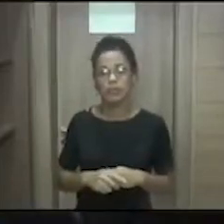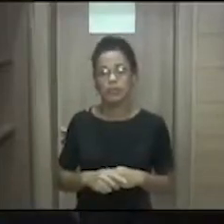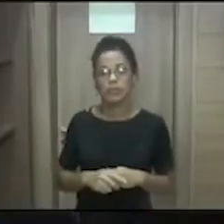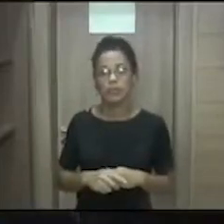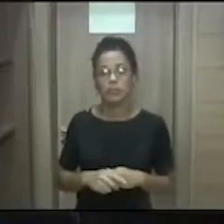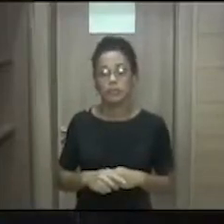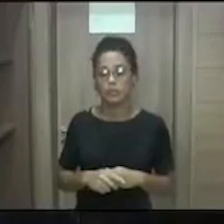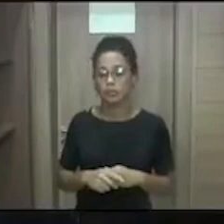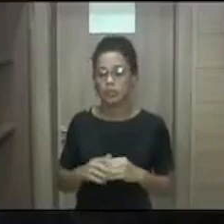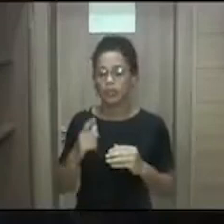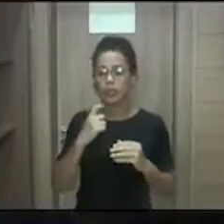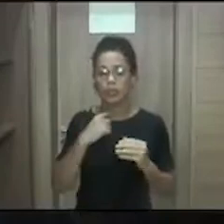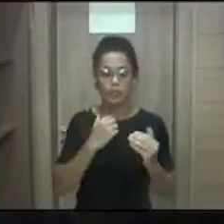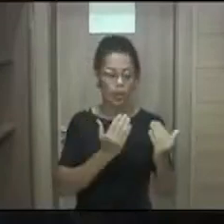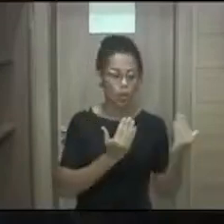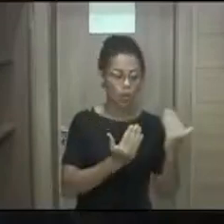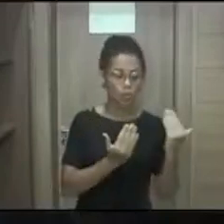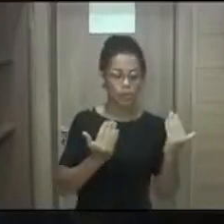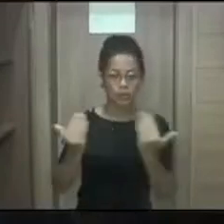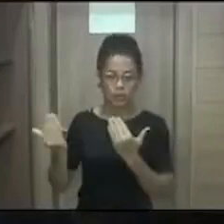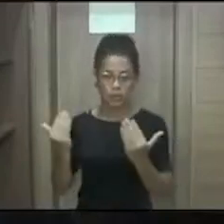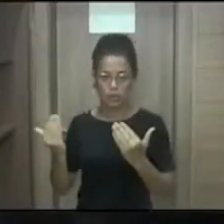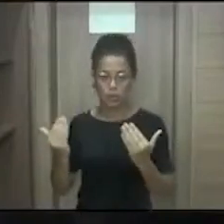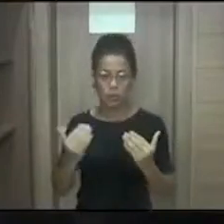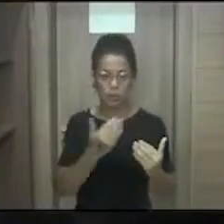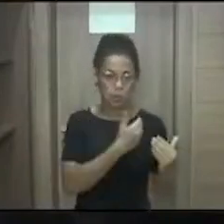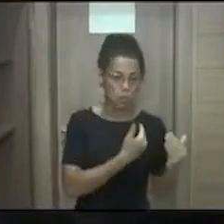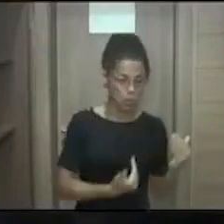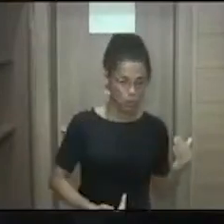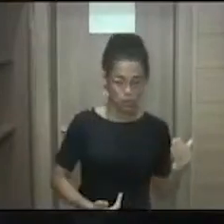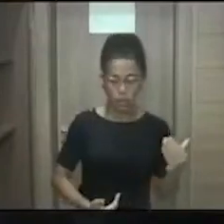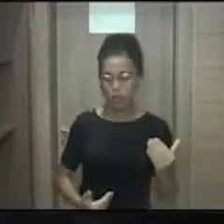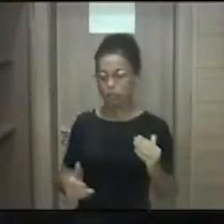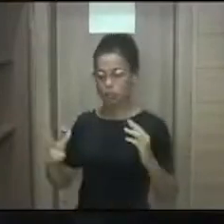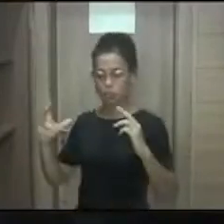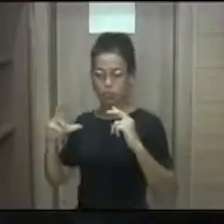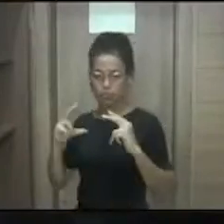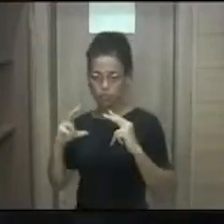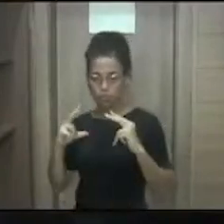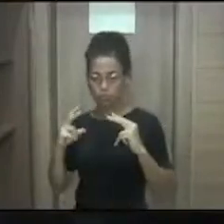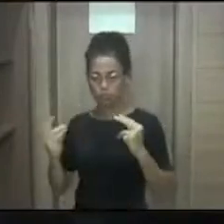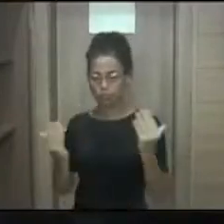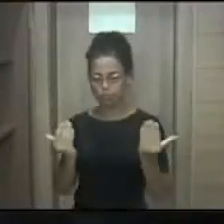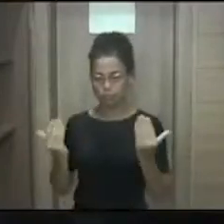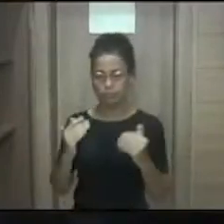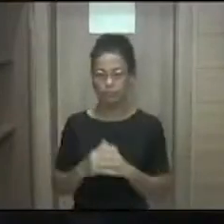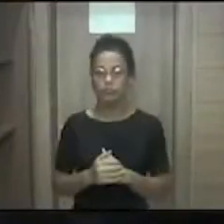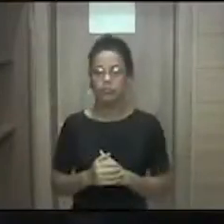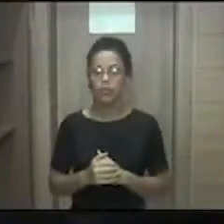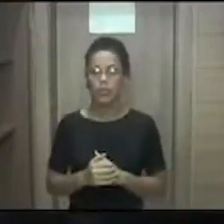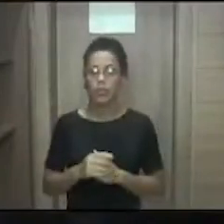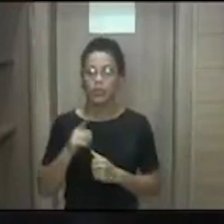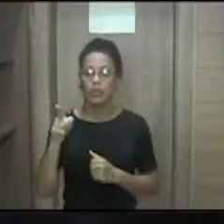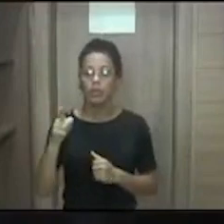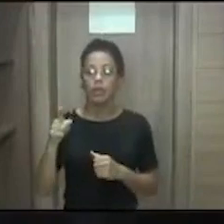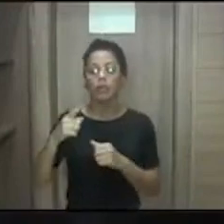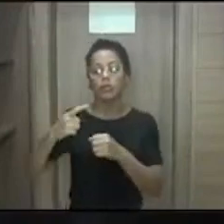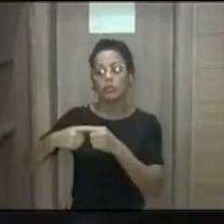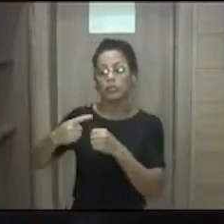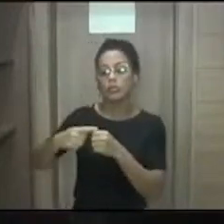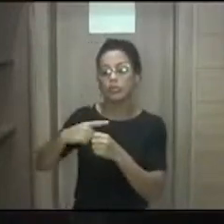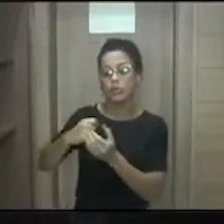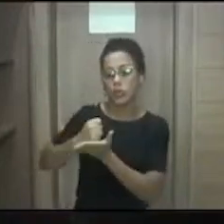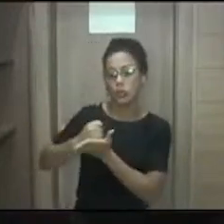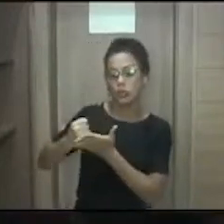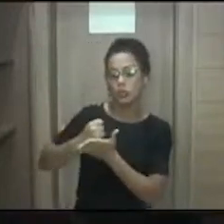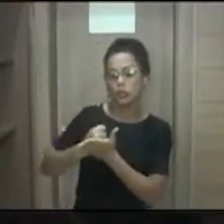Relação público-privado. Há municípios em que o próprio dentista do município era contratado pelo laboratório para ser o dentista do